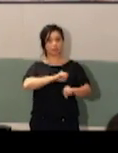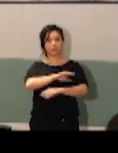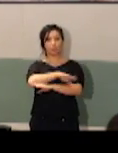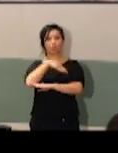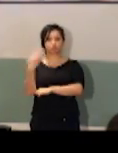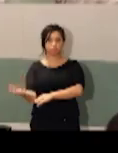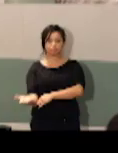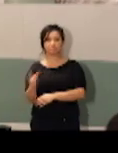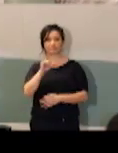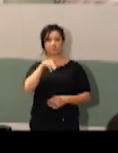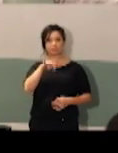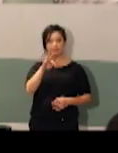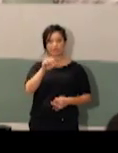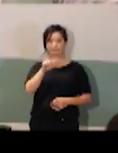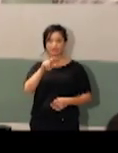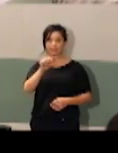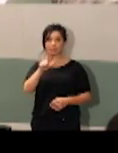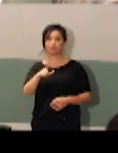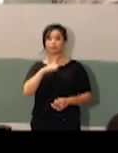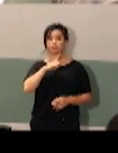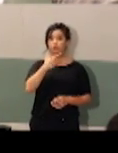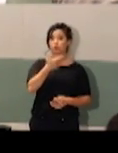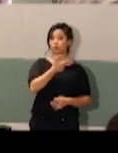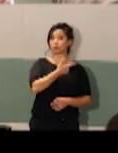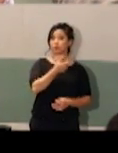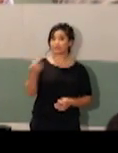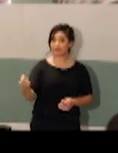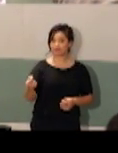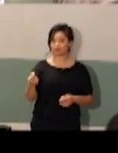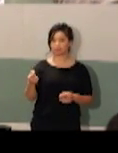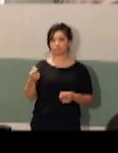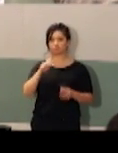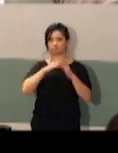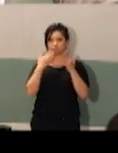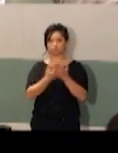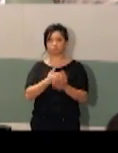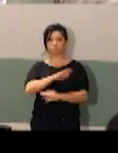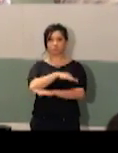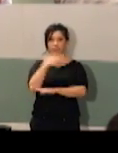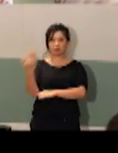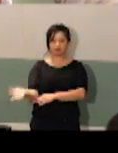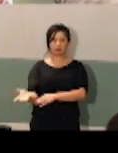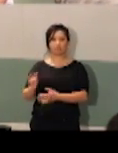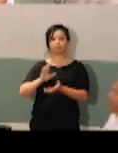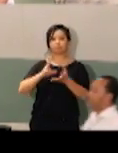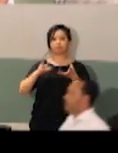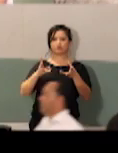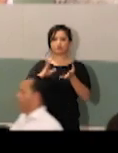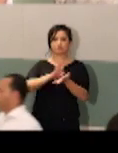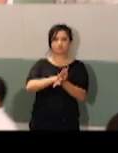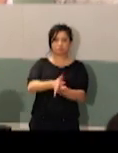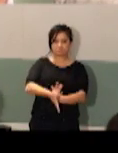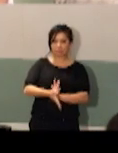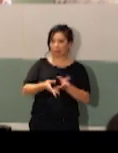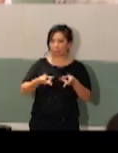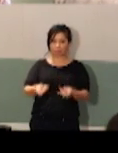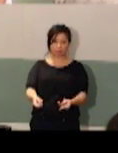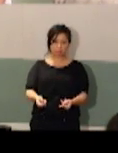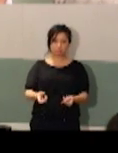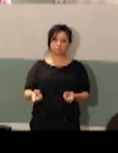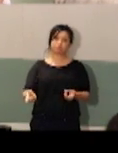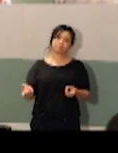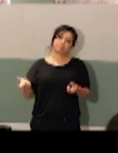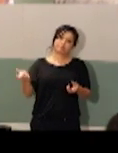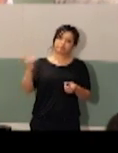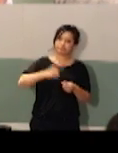destruído e agora, no apagar da luz, tentou-se reconstruí-lo em Braslândia, sem sucesso. Nós tínhamos a Bolsa Universitária. 5